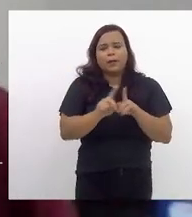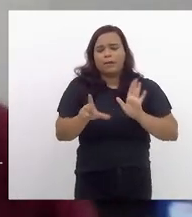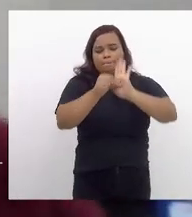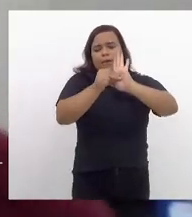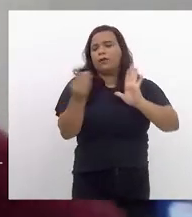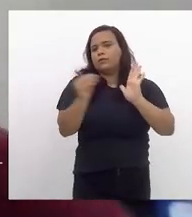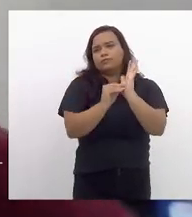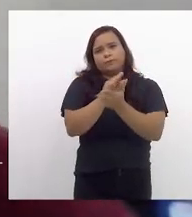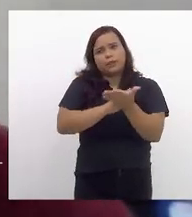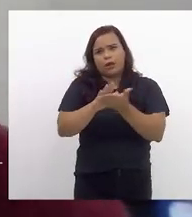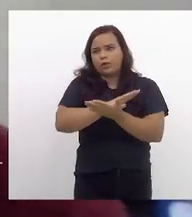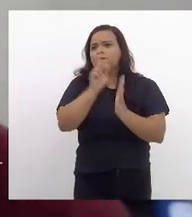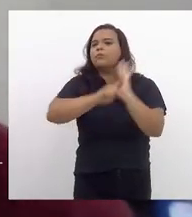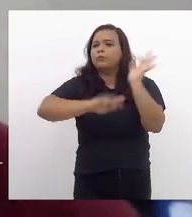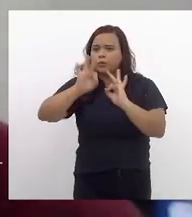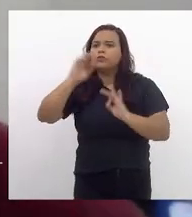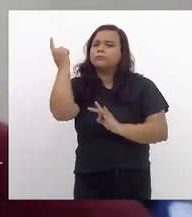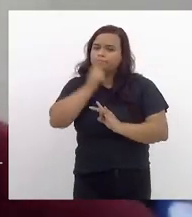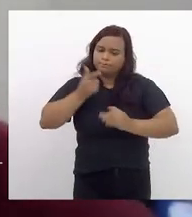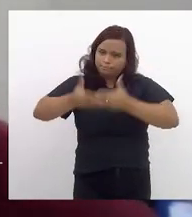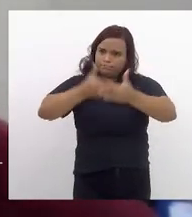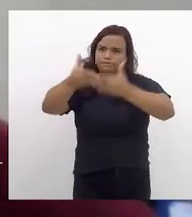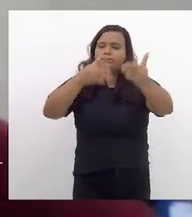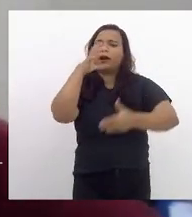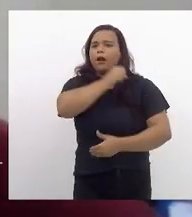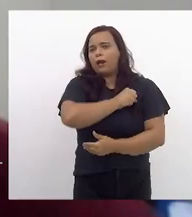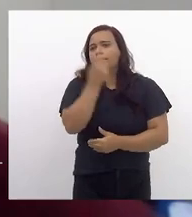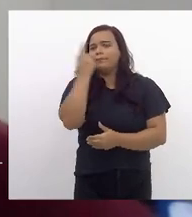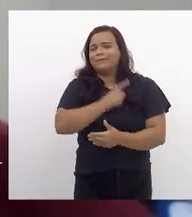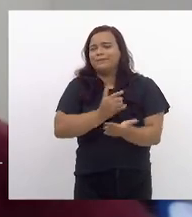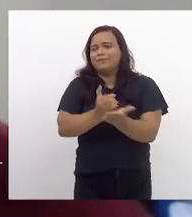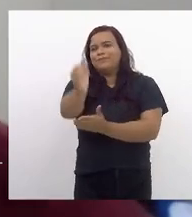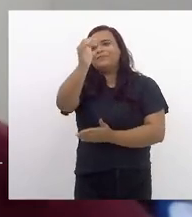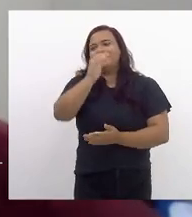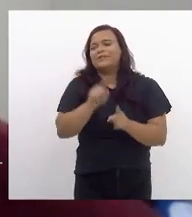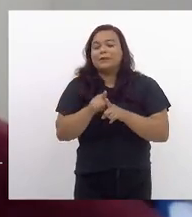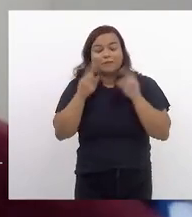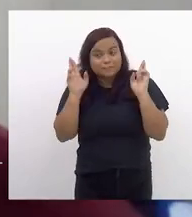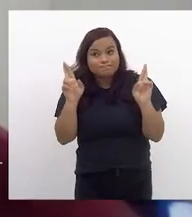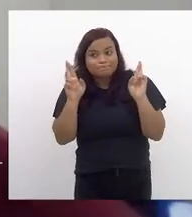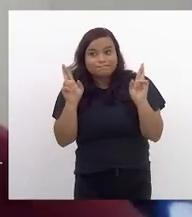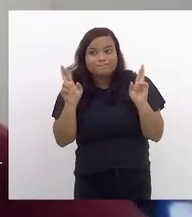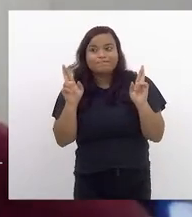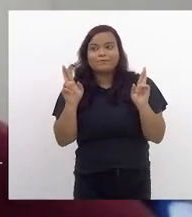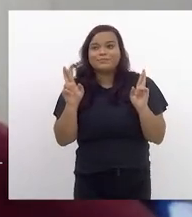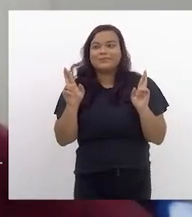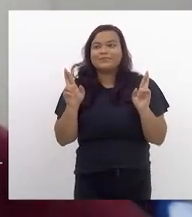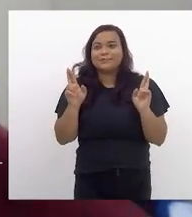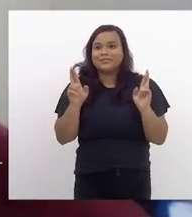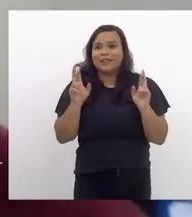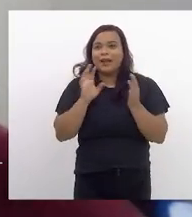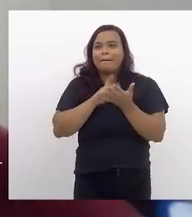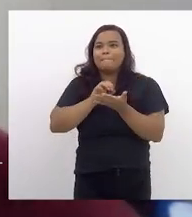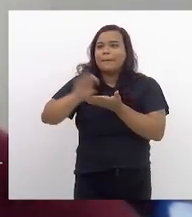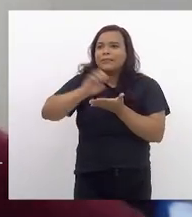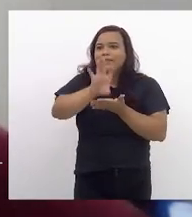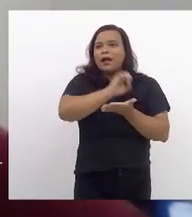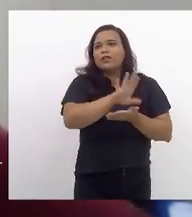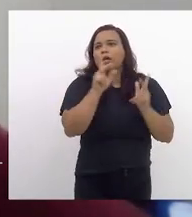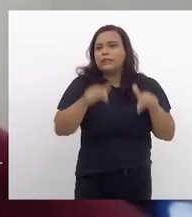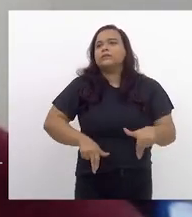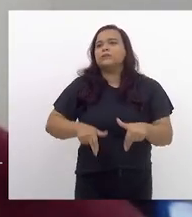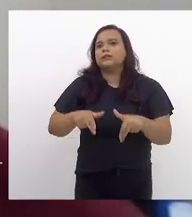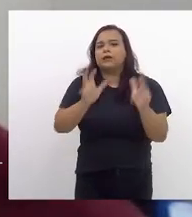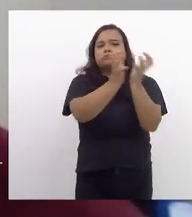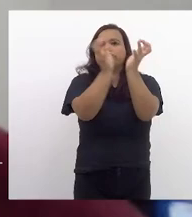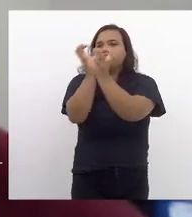emenda para que o projeto possa prosperar o mais rápido possível e esperamos que mensagens desse tipo sejam enviadas também para outras